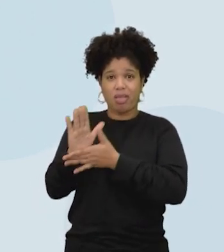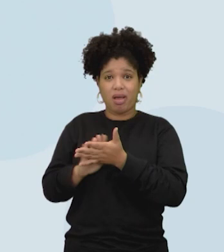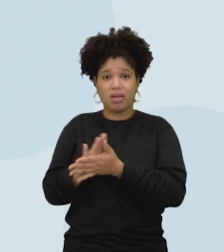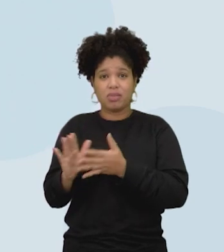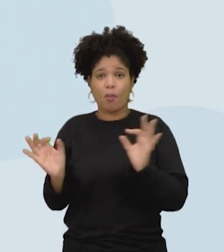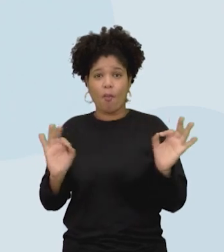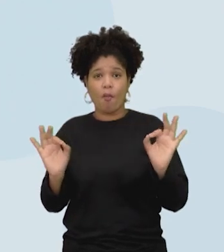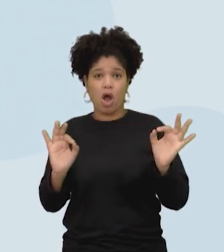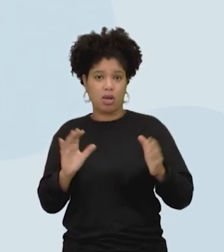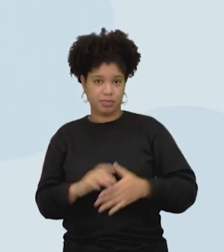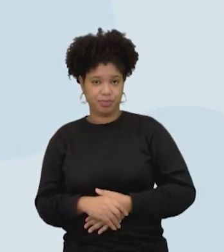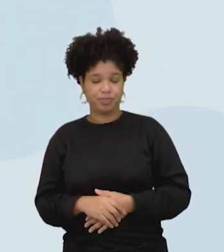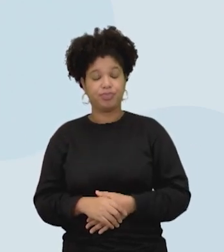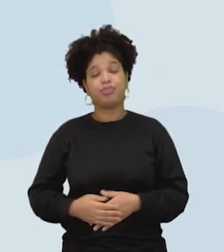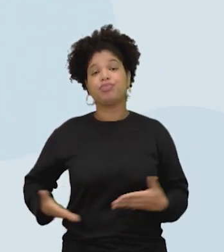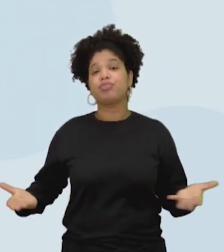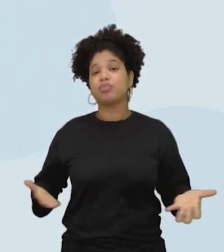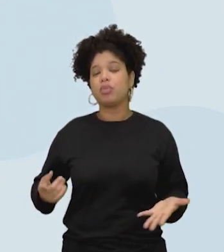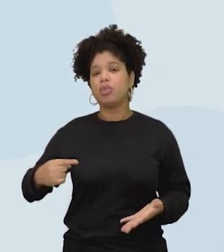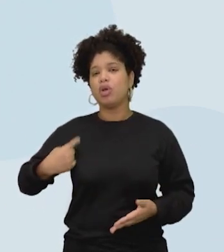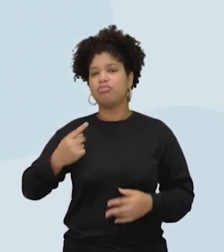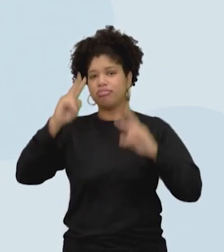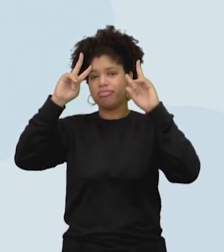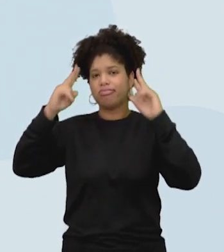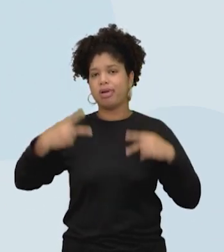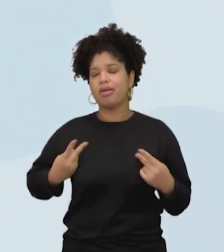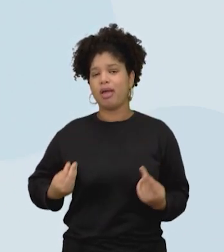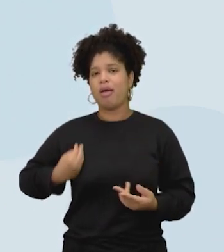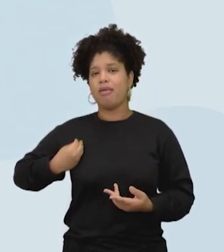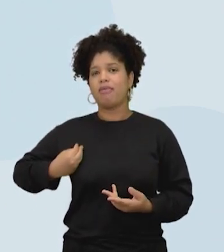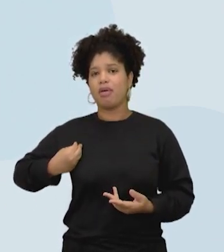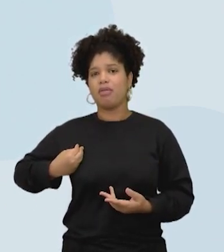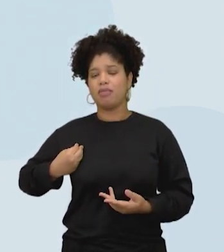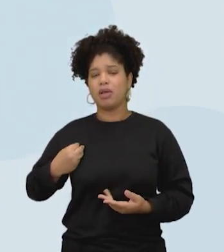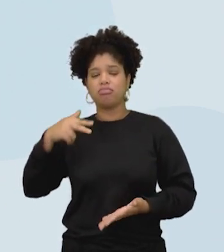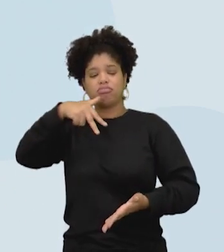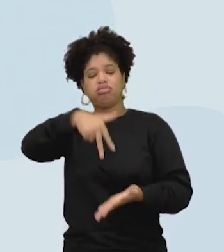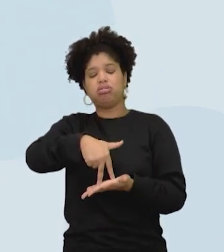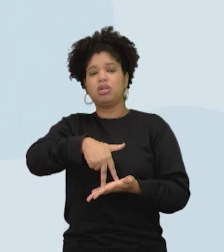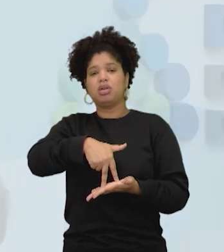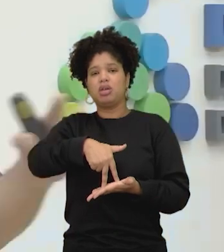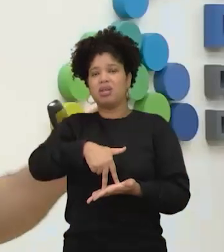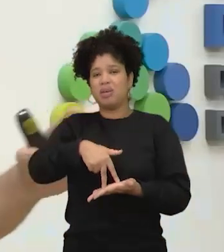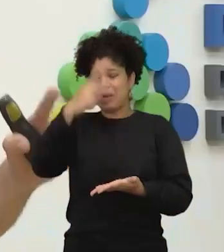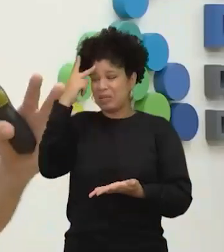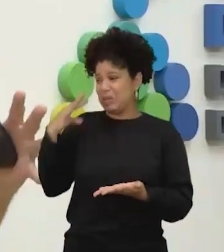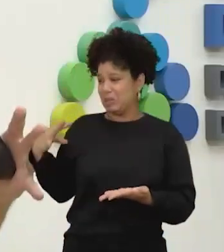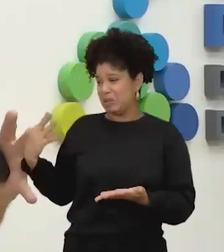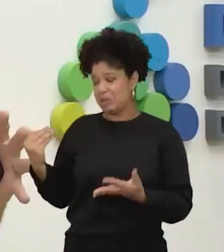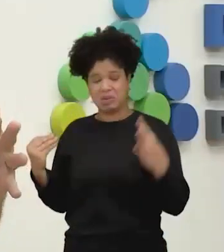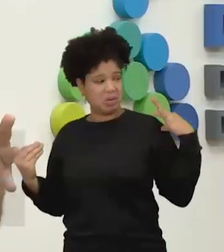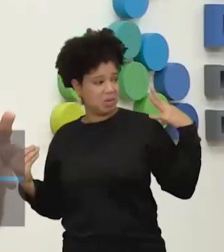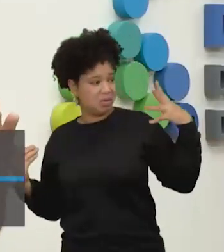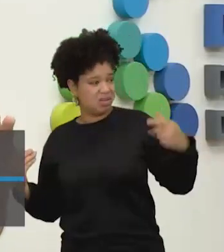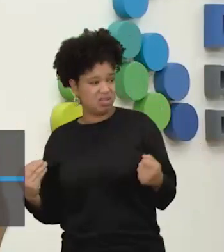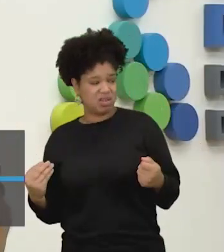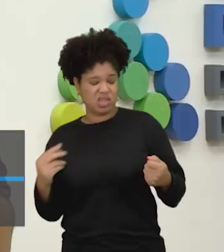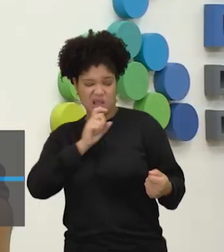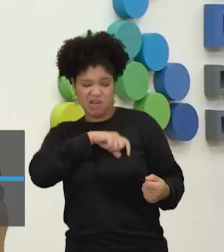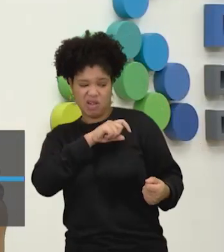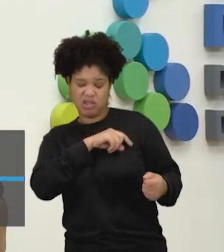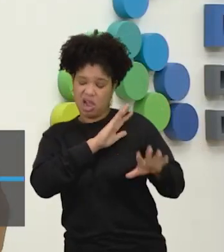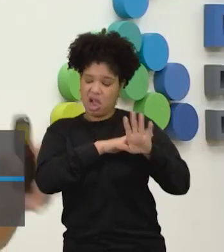terra miserável mora entre feras, sente desejo de também ser fera. Ou seja, um homem que nasce aqui, que está nessa terra de feras,